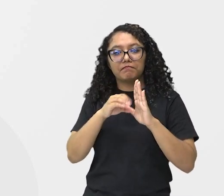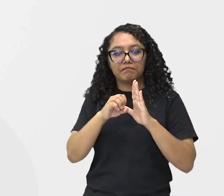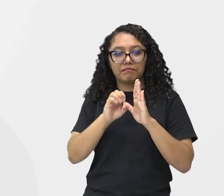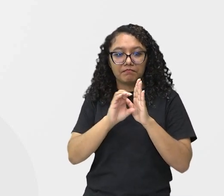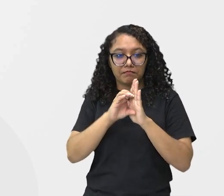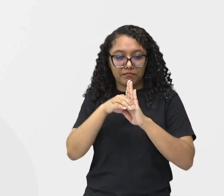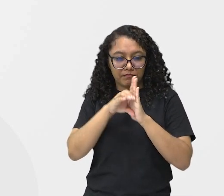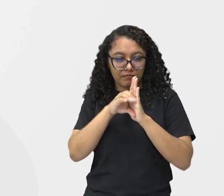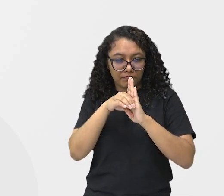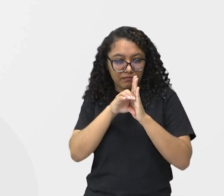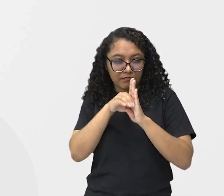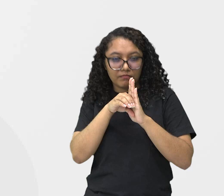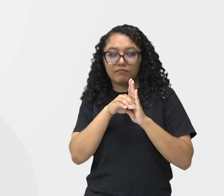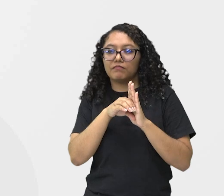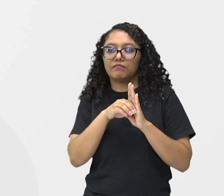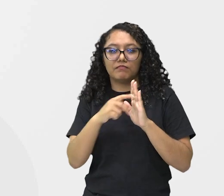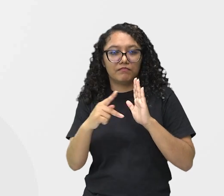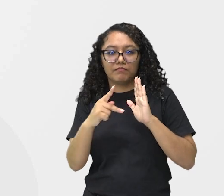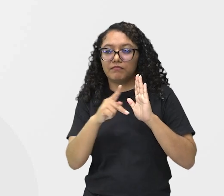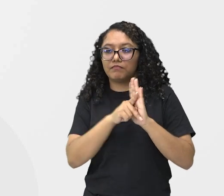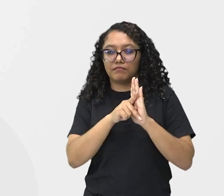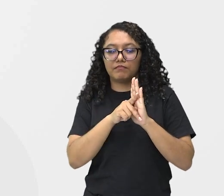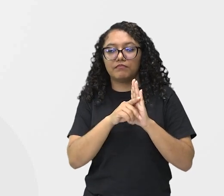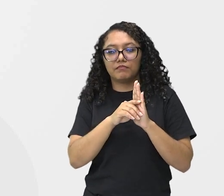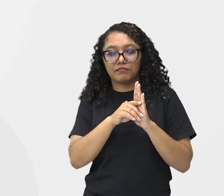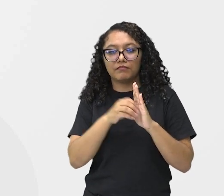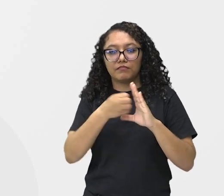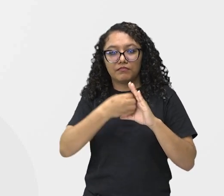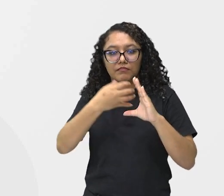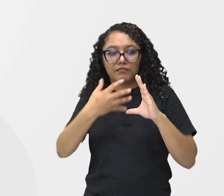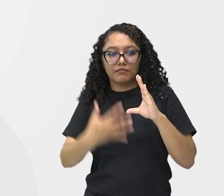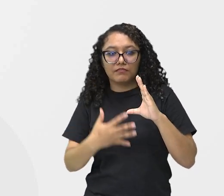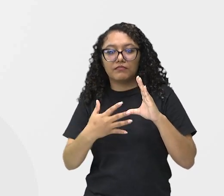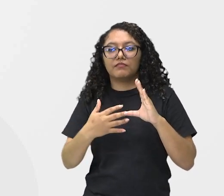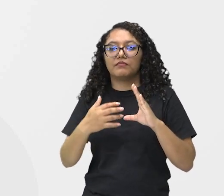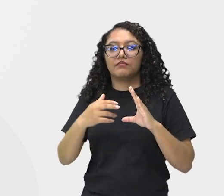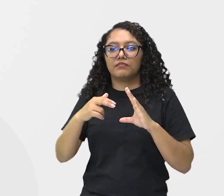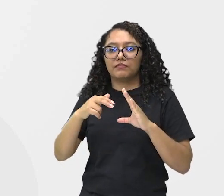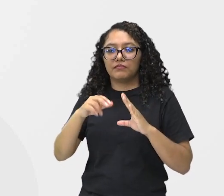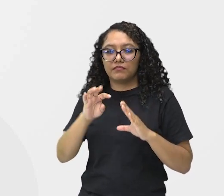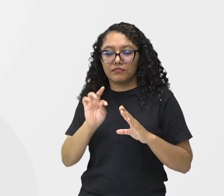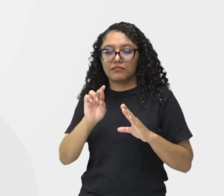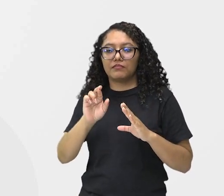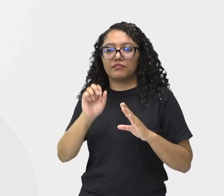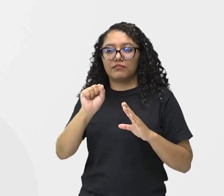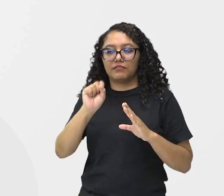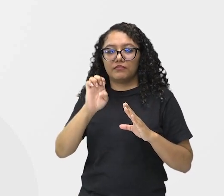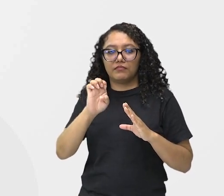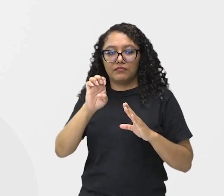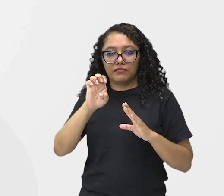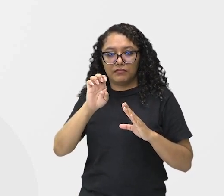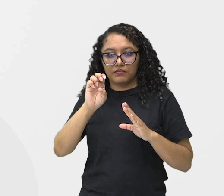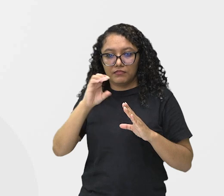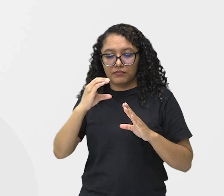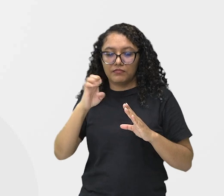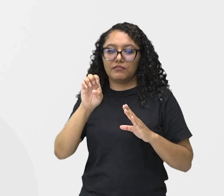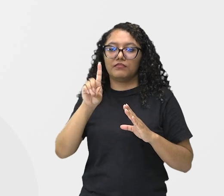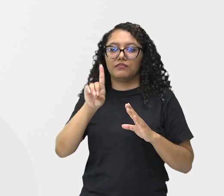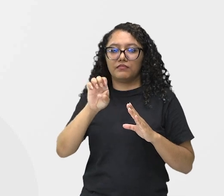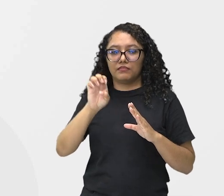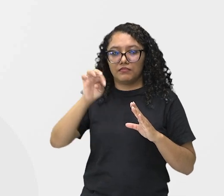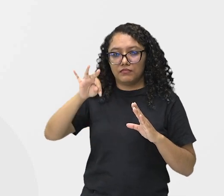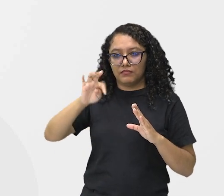a qualidade, o caráter daquilo que é transcendente. Transcendente é um adjetivo,